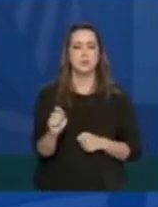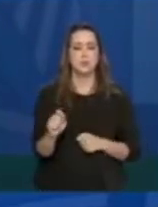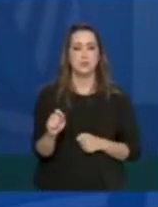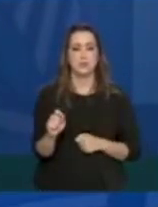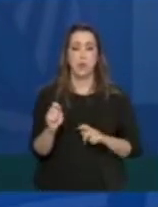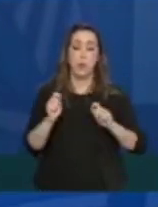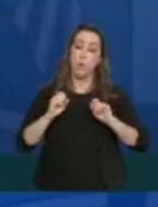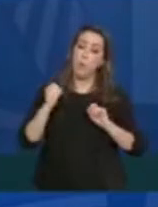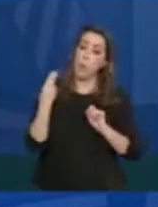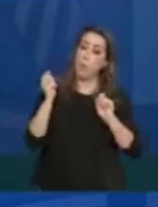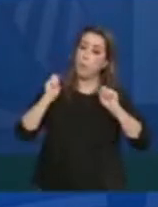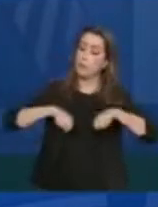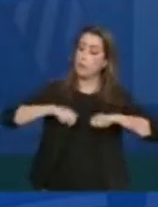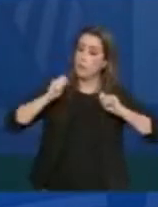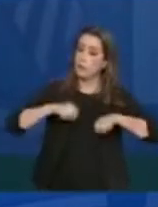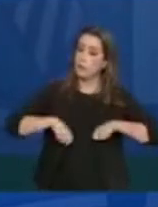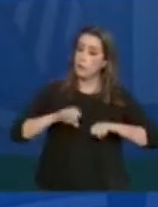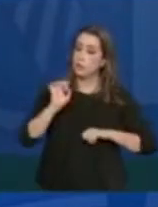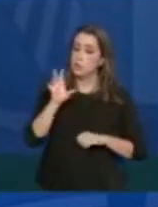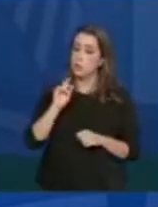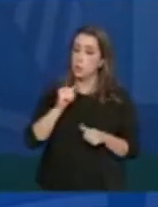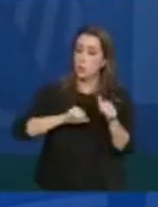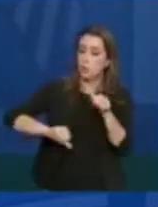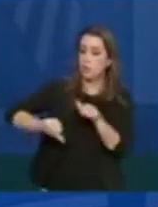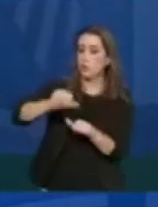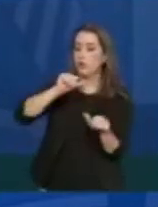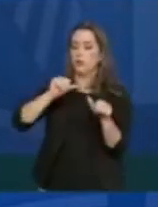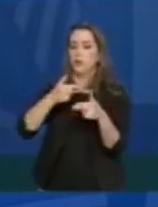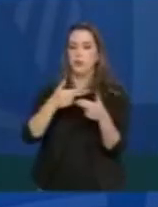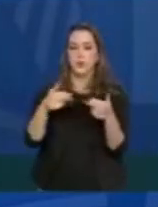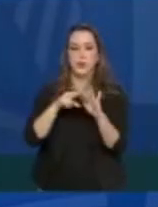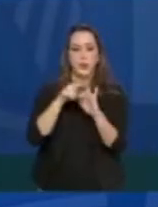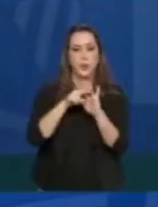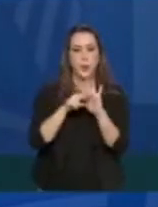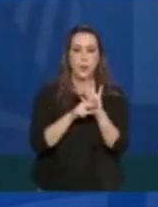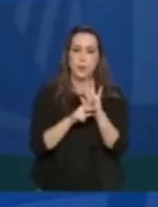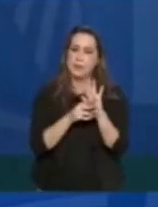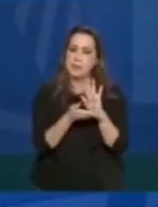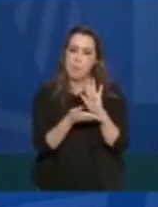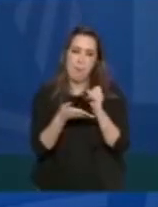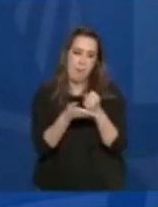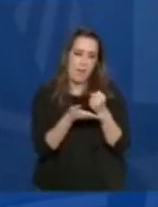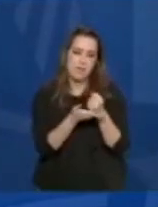ou podemos, simplesmente com a reorganização de procedimentos internos,